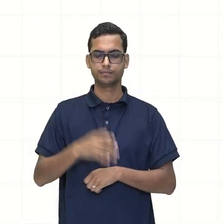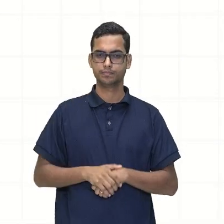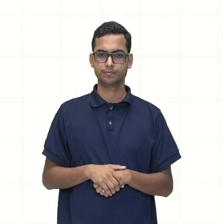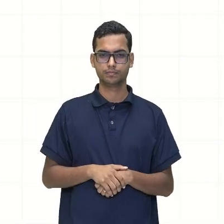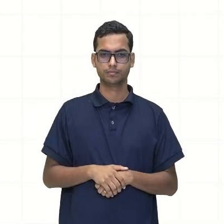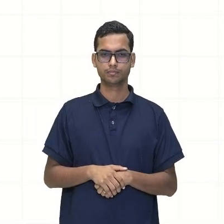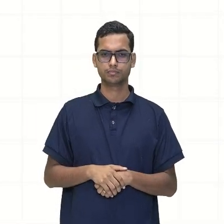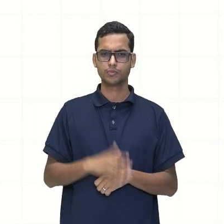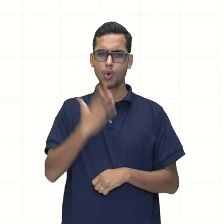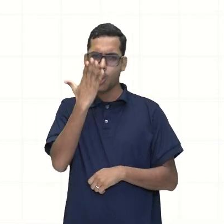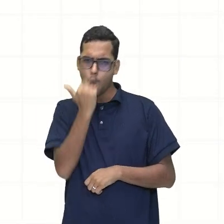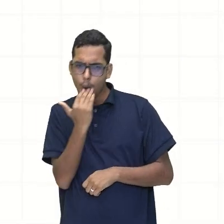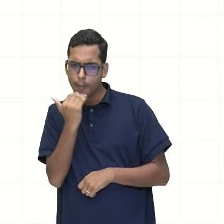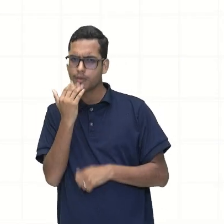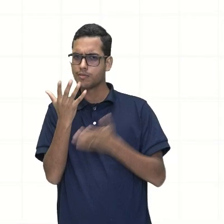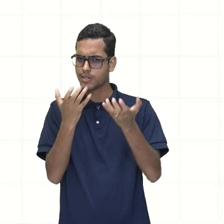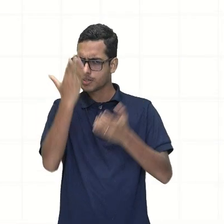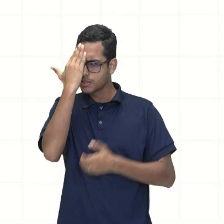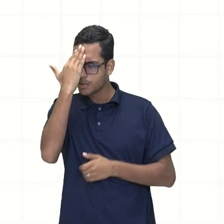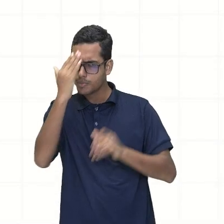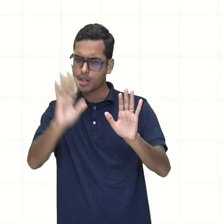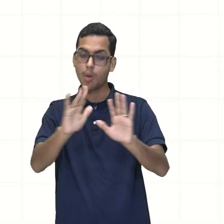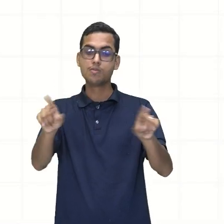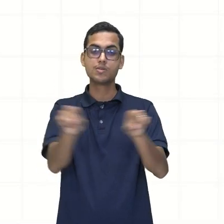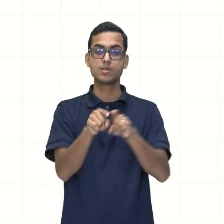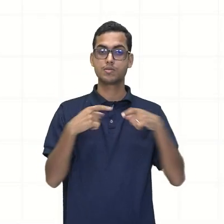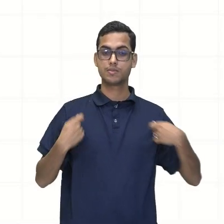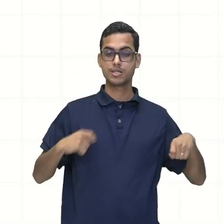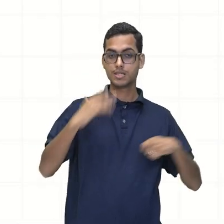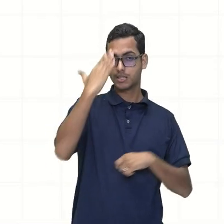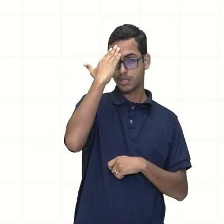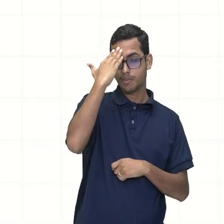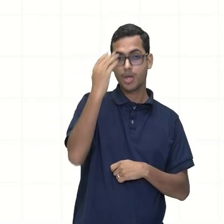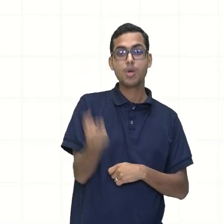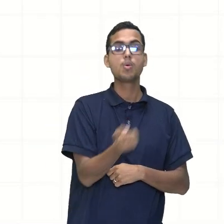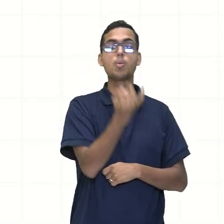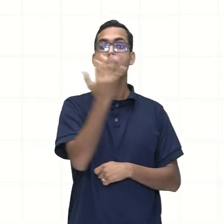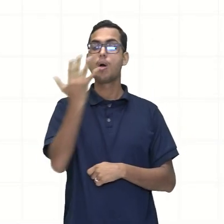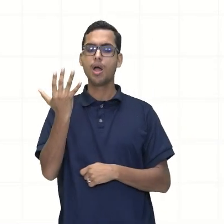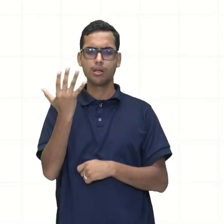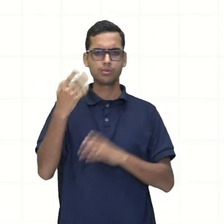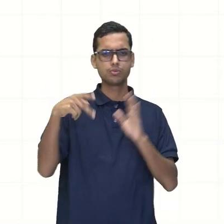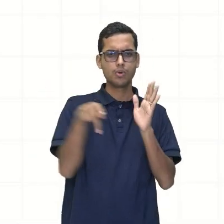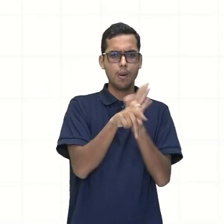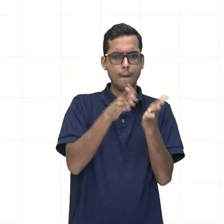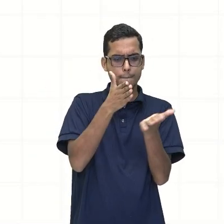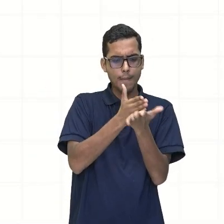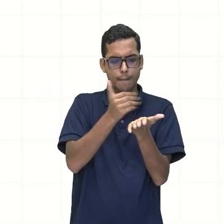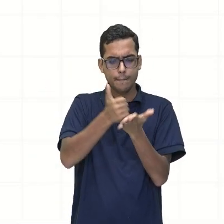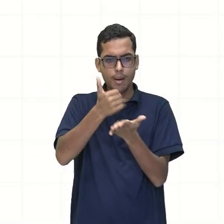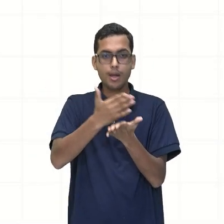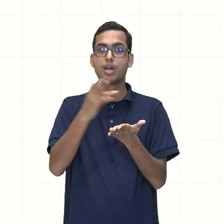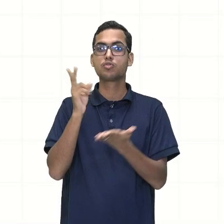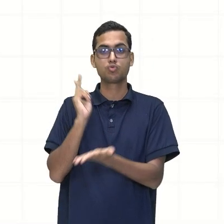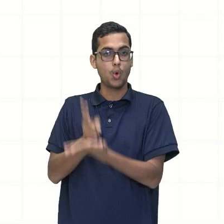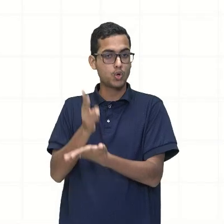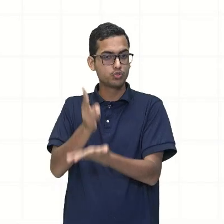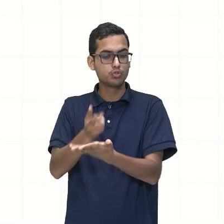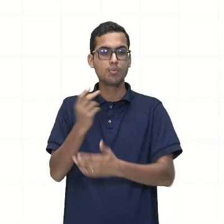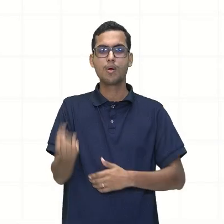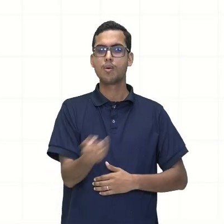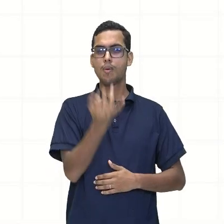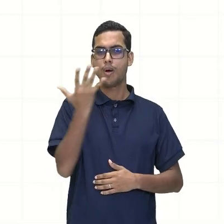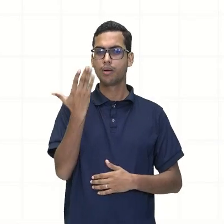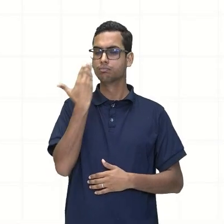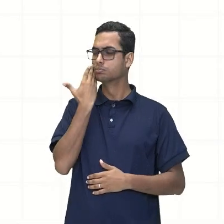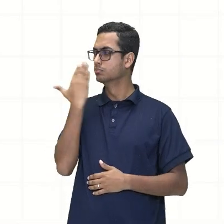comidos, eles querem saber quantos pedaços sobraram. Então, a gente olha para cá, ó. Essa parte aqui, essa fração, ela indica